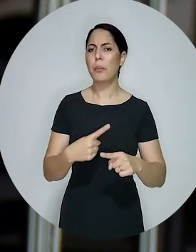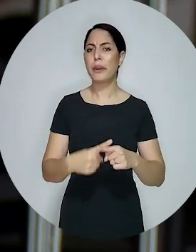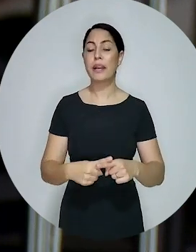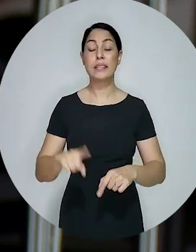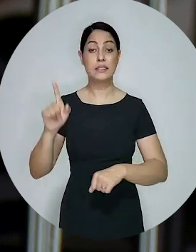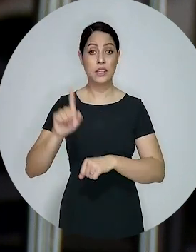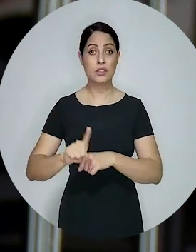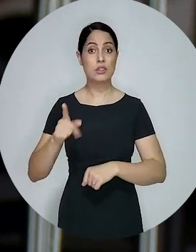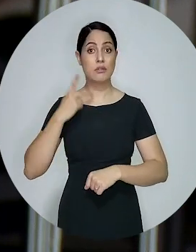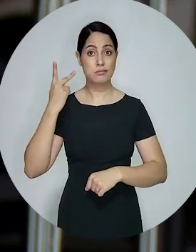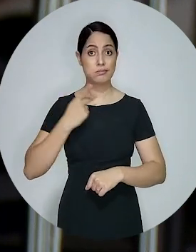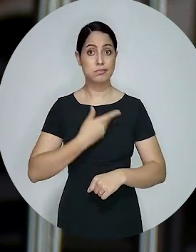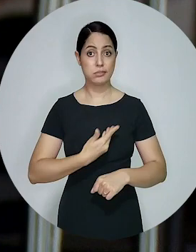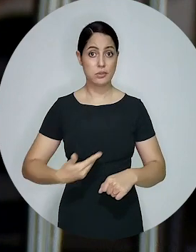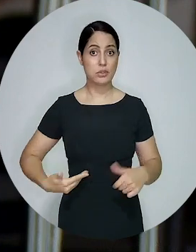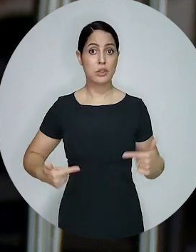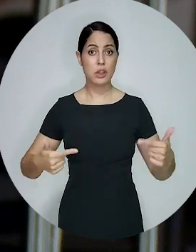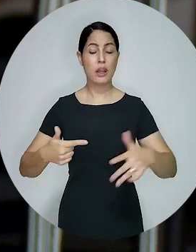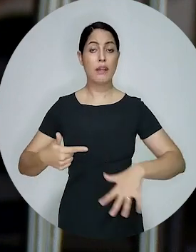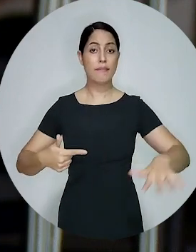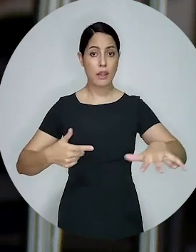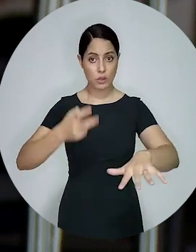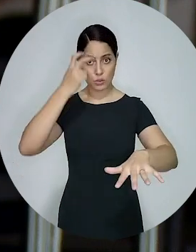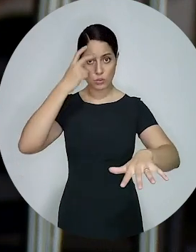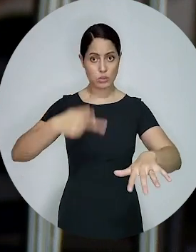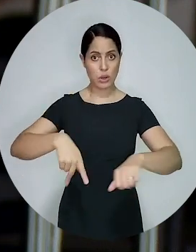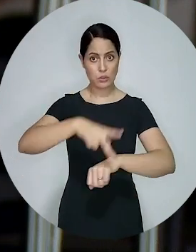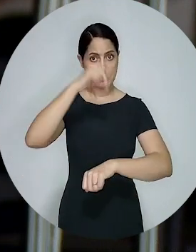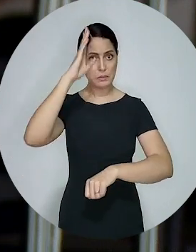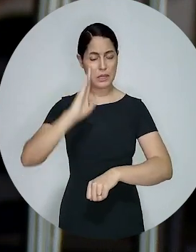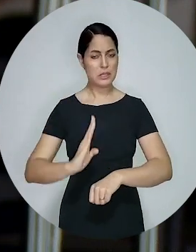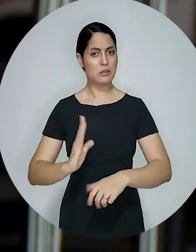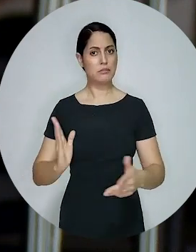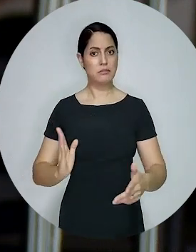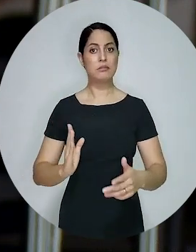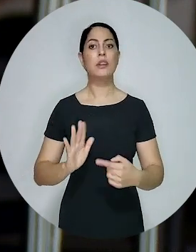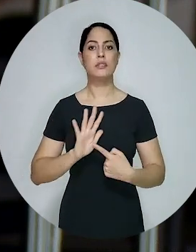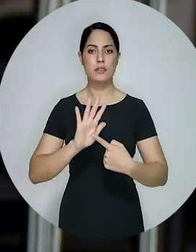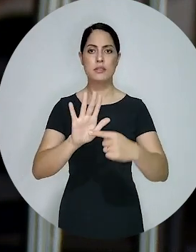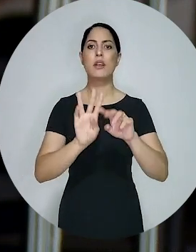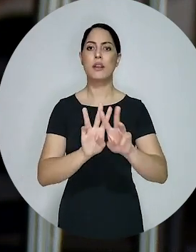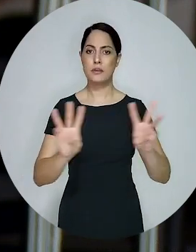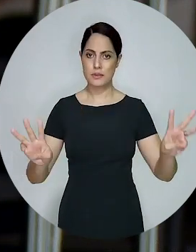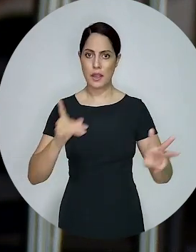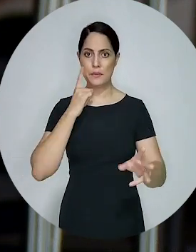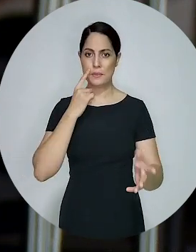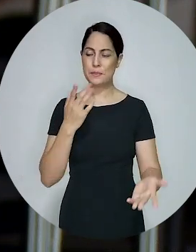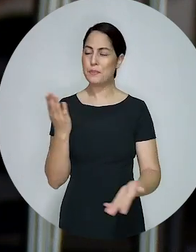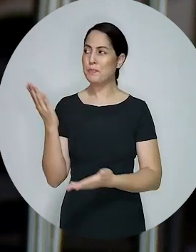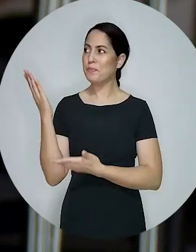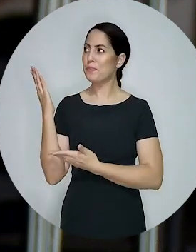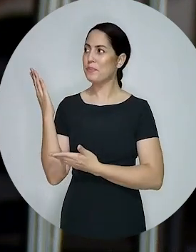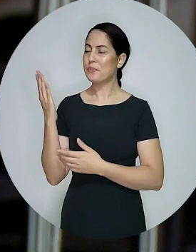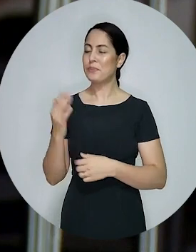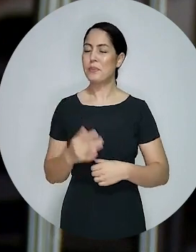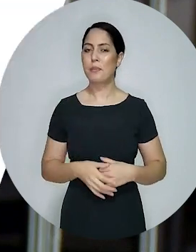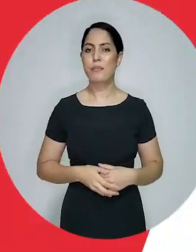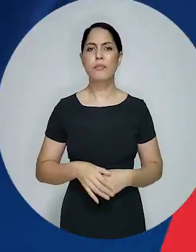contra atos e omissões da gestão das políticas públicas do setor cultural nacional. O assunto foi destaque no site da